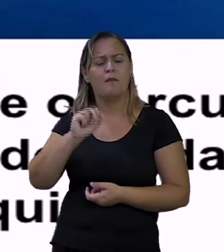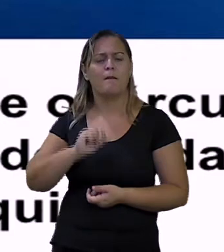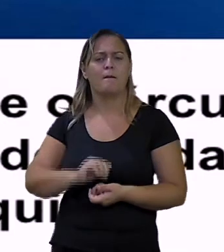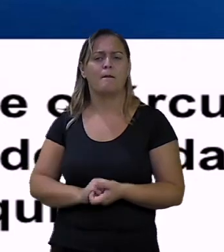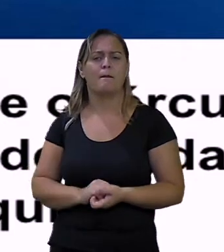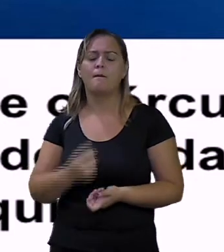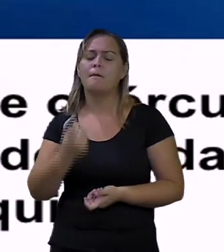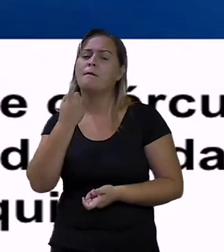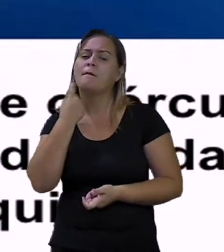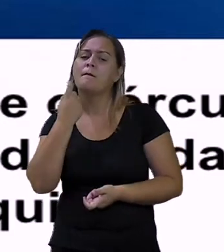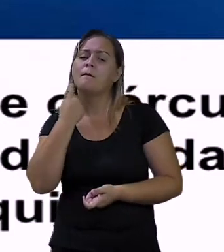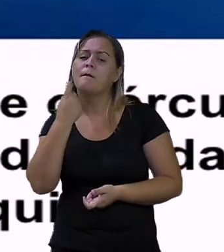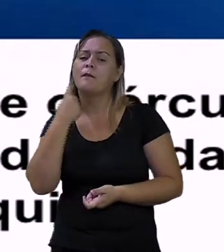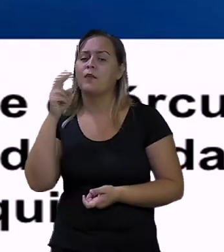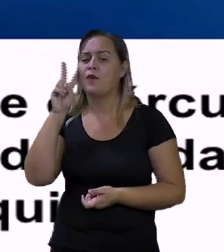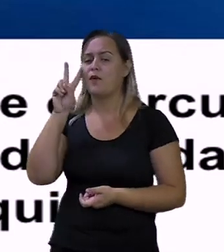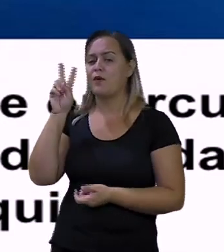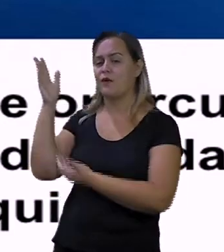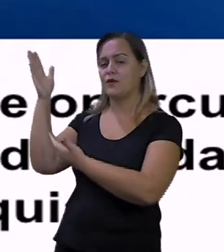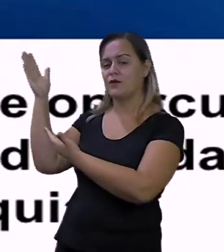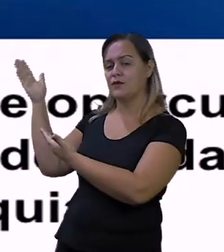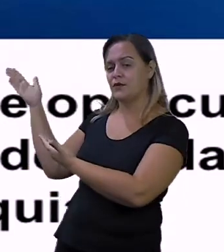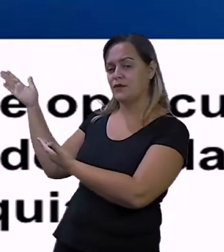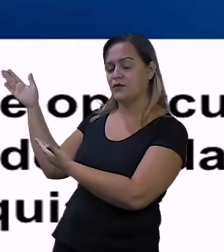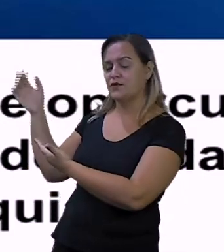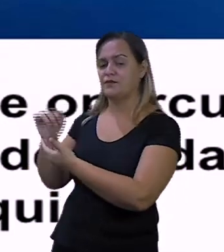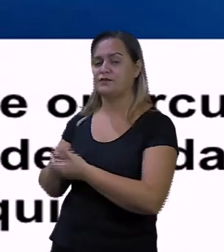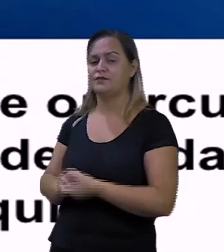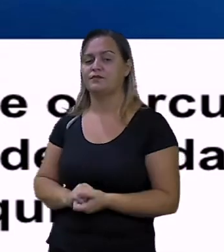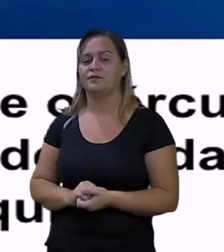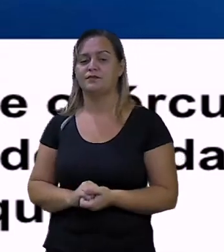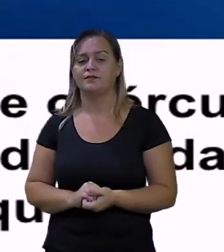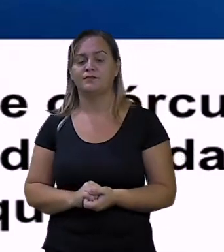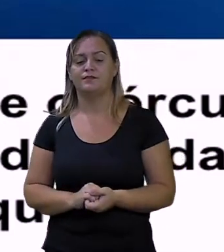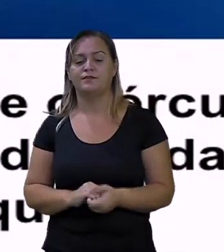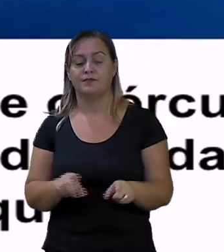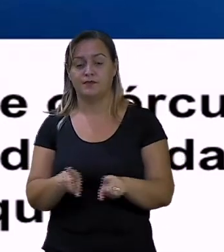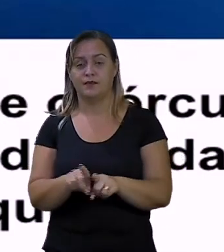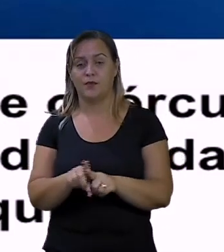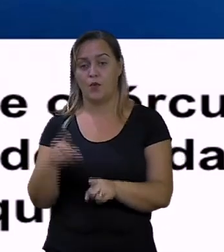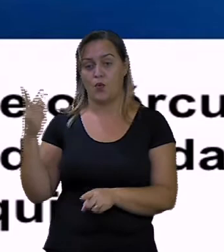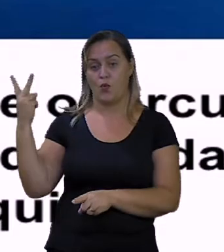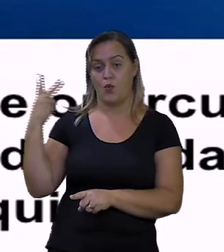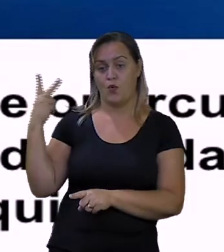a presença, ó, peixe cartilaginoso, peixe ósseo.